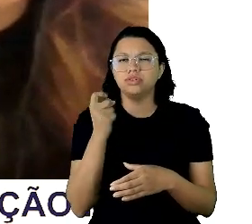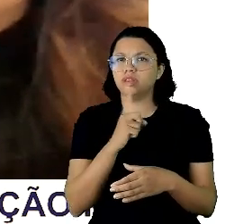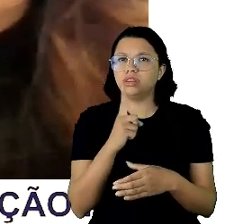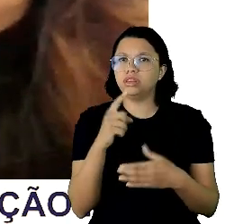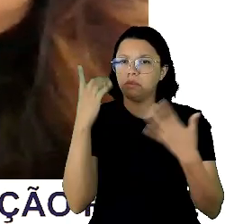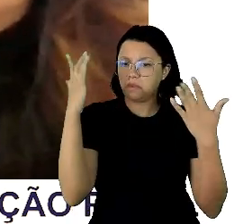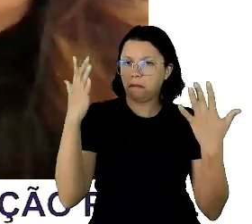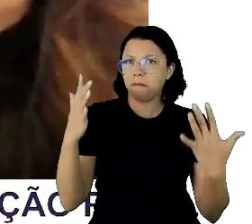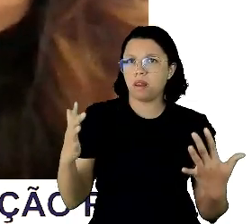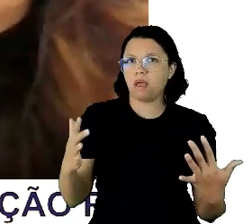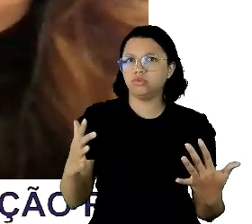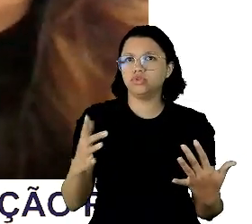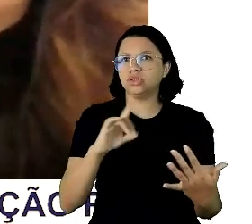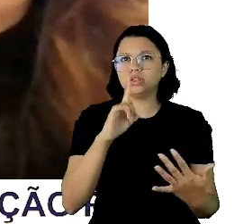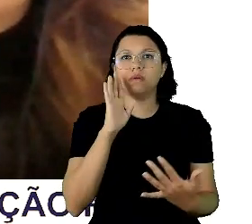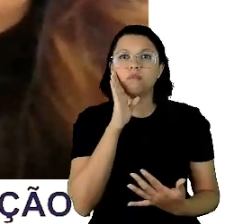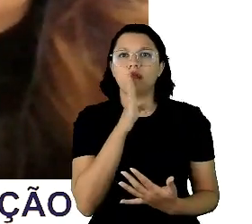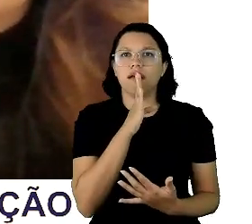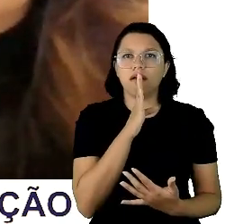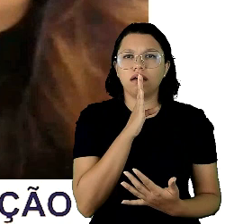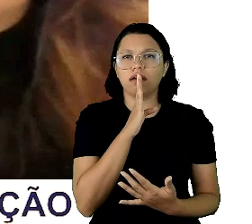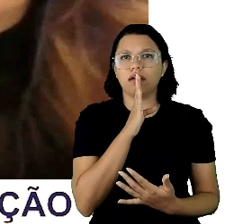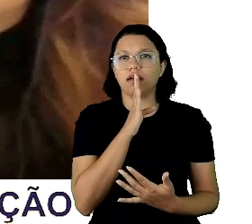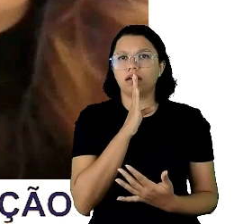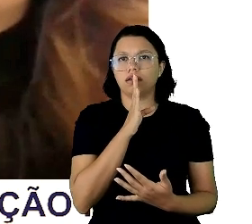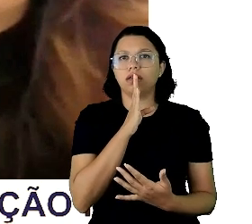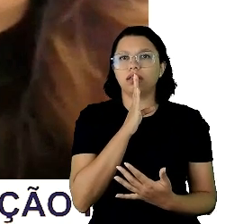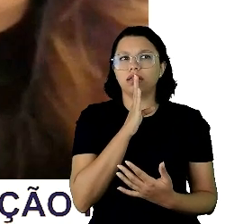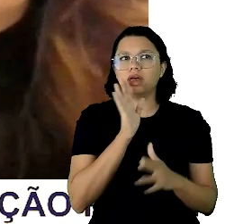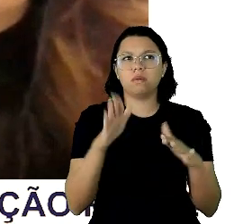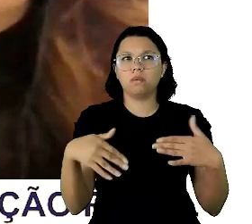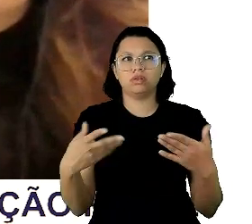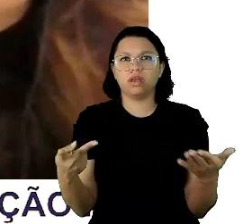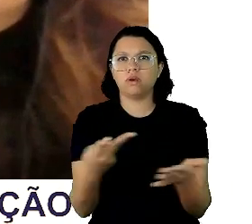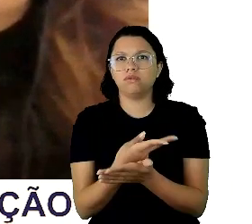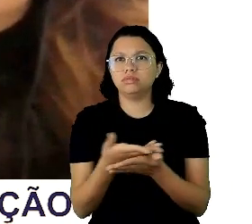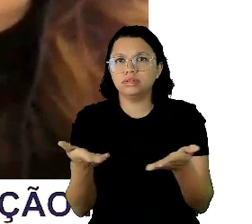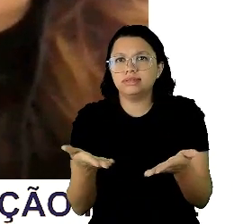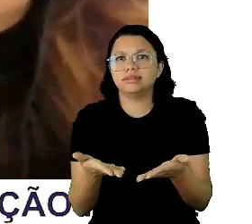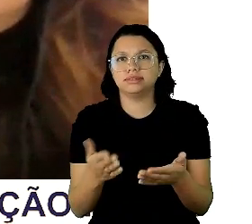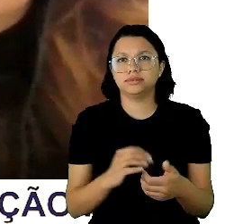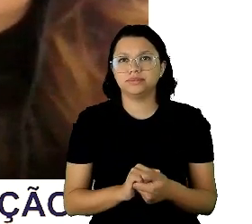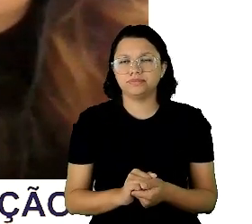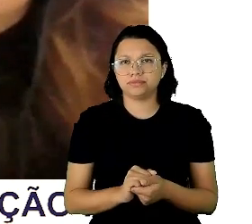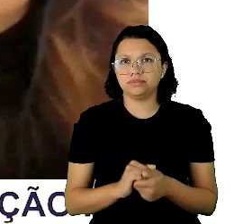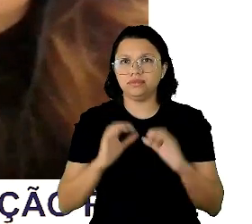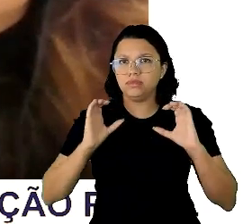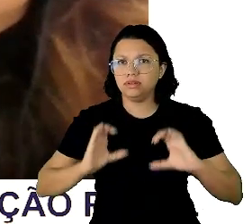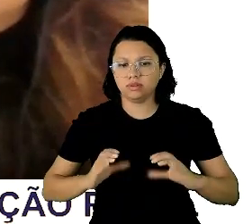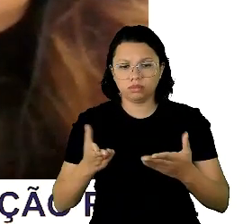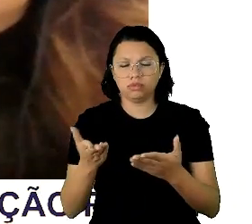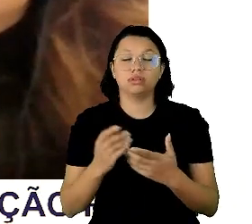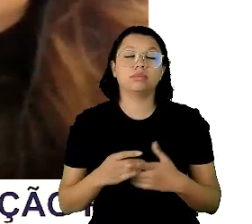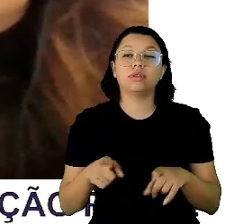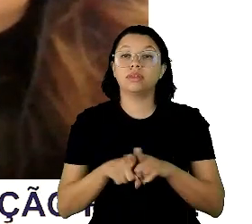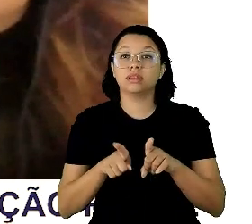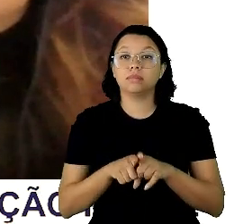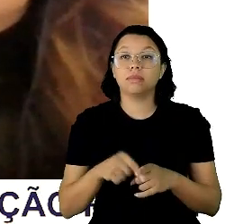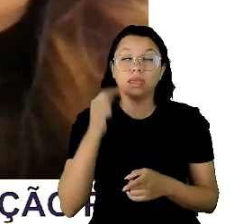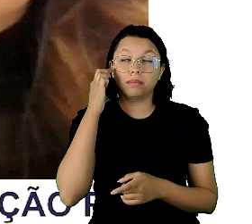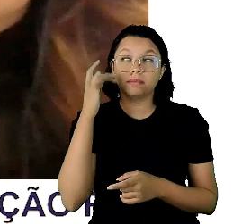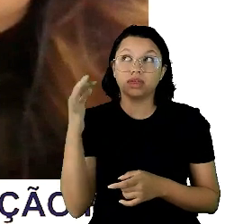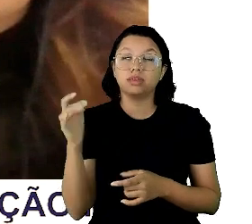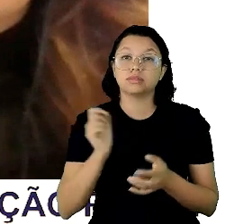não silenciando diante desses comportamentos. E aí também me ocorre a